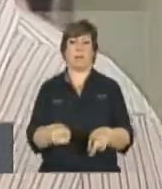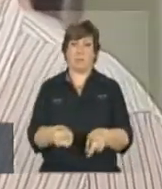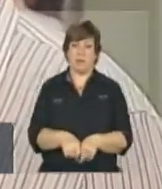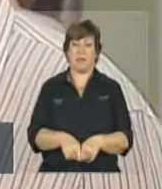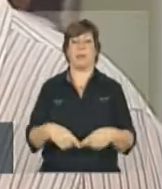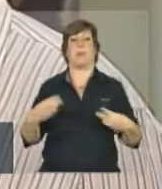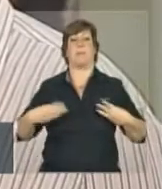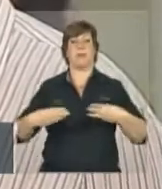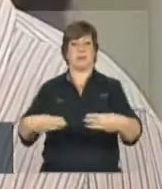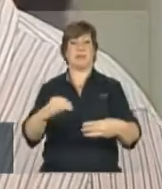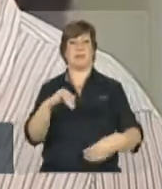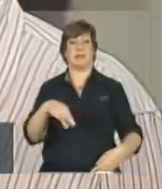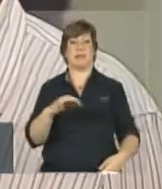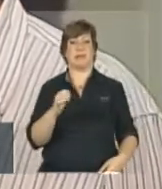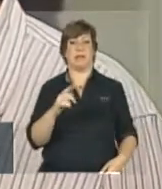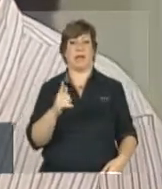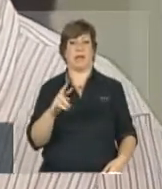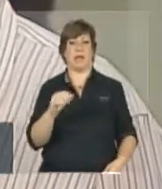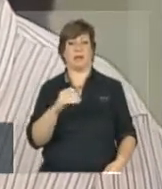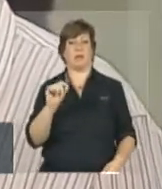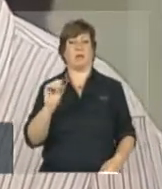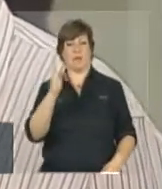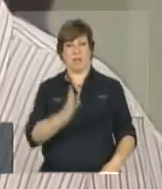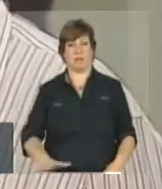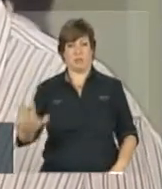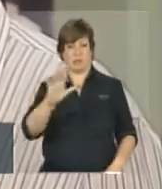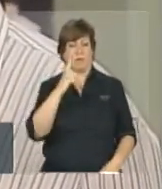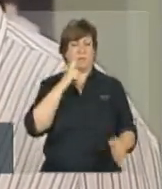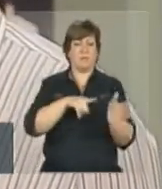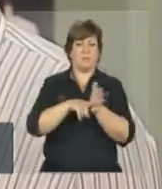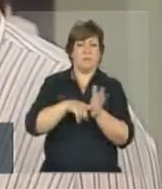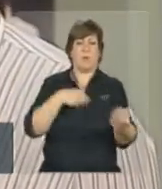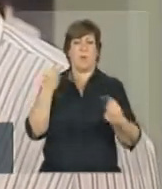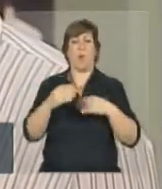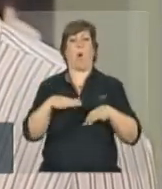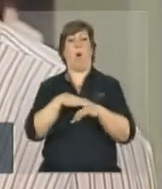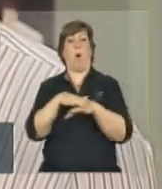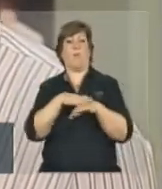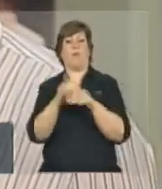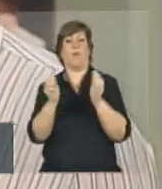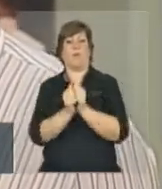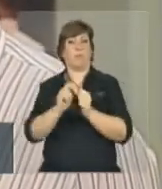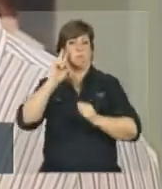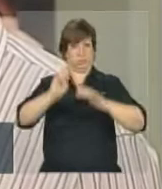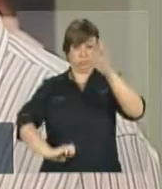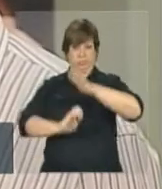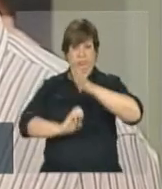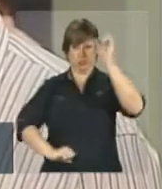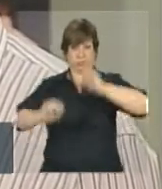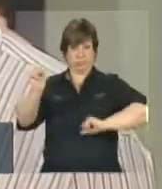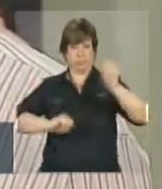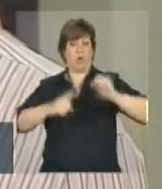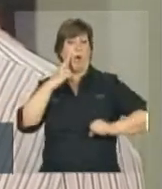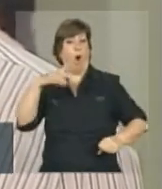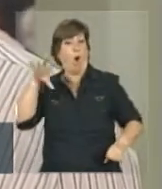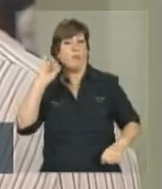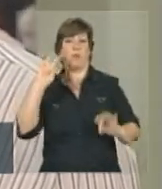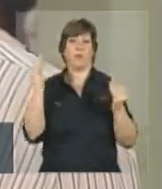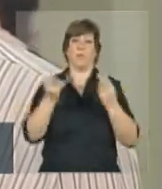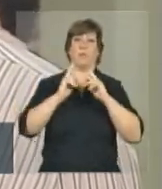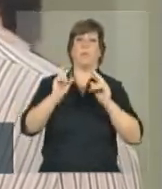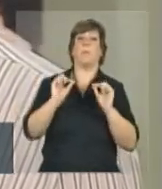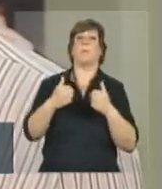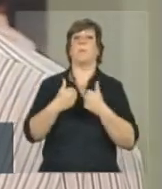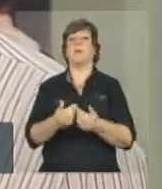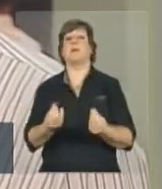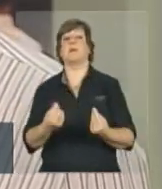o Ministério da Integração Nacional, reavalia, conversa com o empresariado para ouvir os pleitos e, de certa